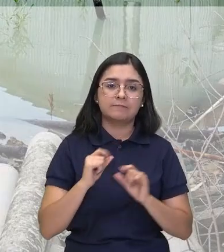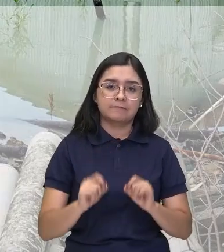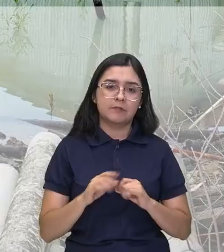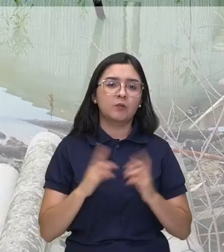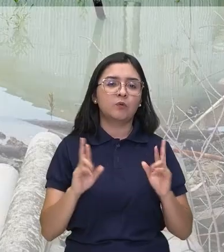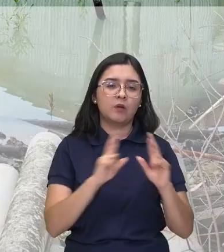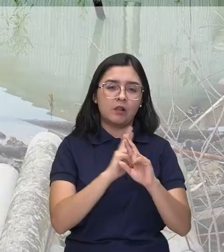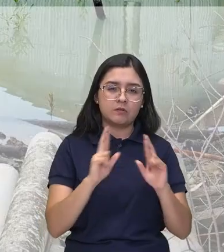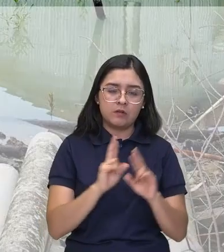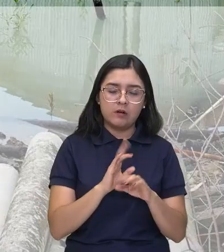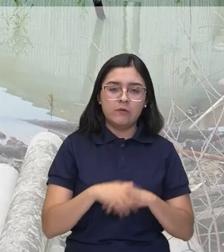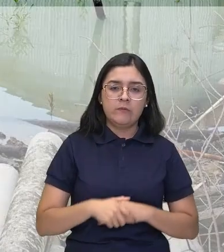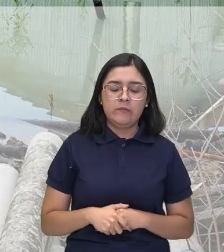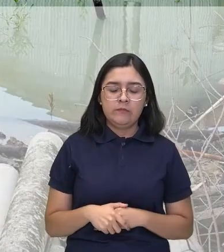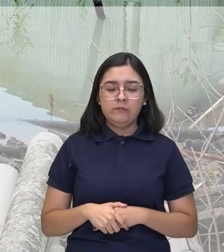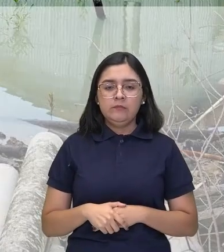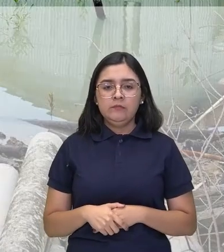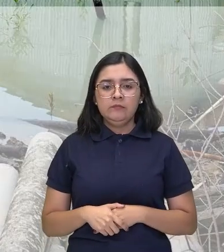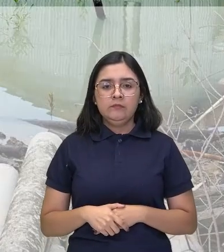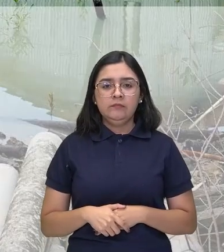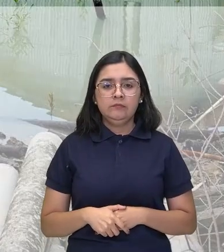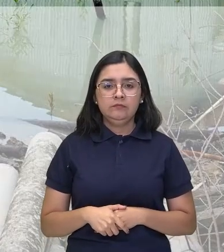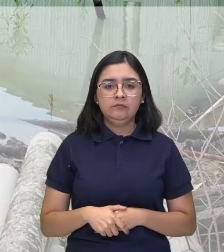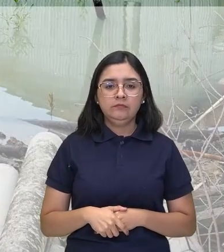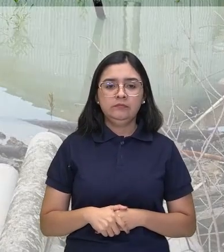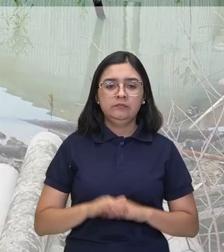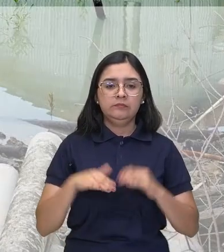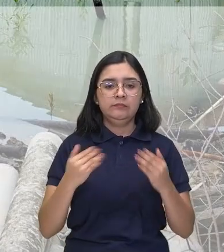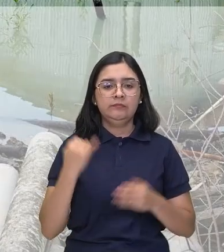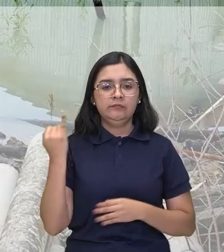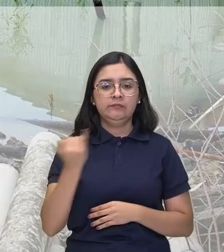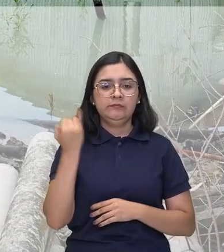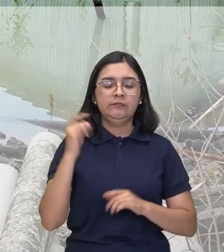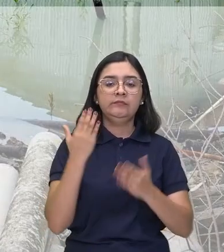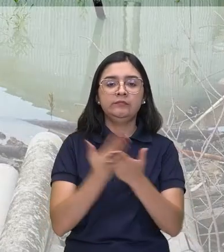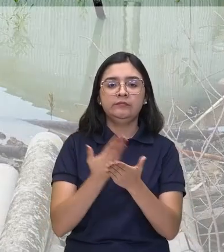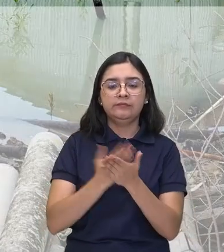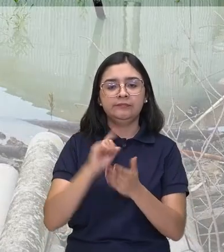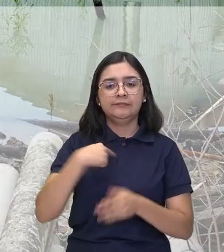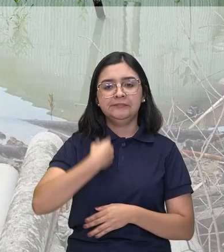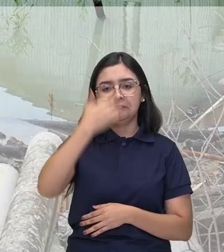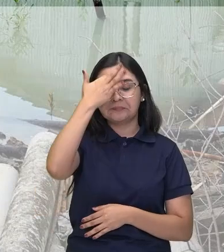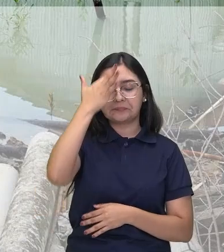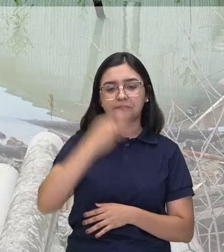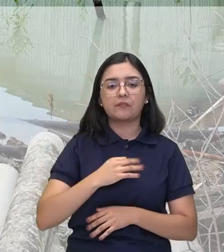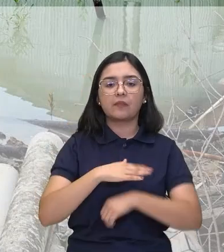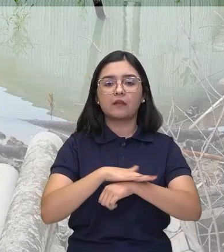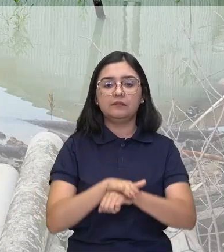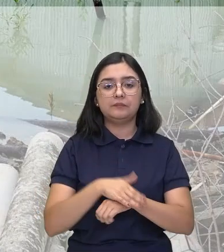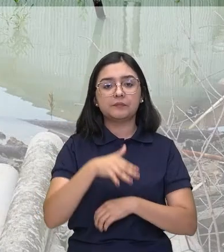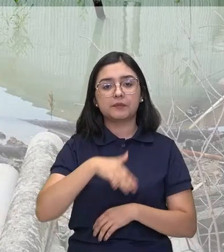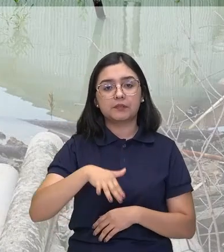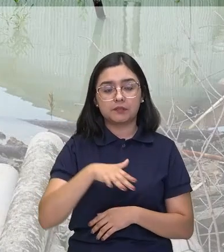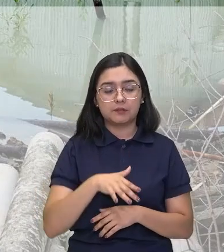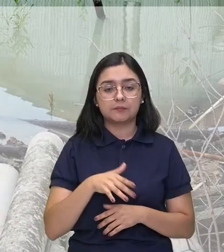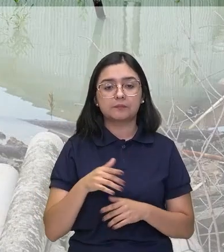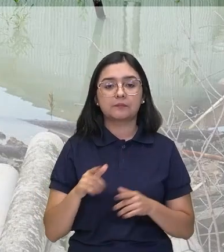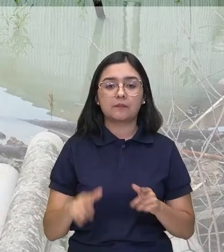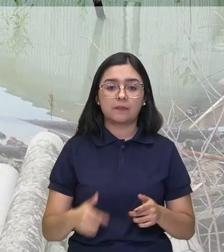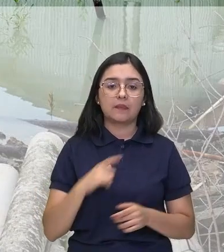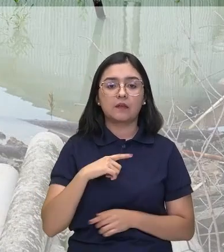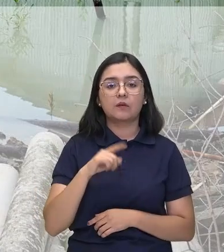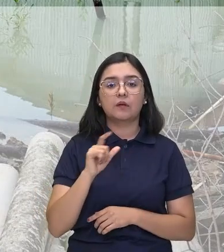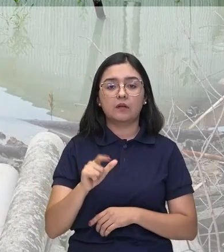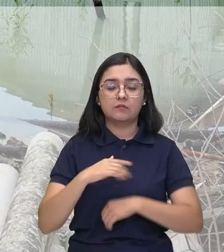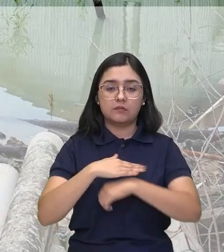aí. Isso mesmo, pessoal. Então, é muito importante a gente, primeiro, nessa aula, a gente compreender que o racismo ambiental, o termo racismo em si,